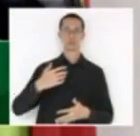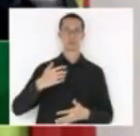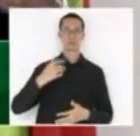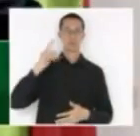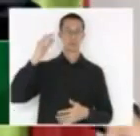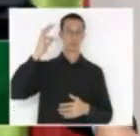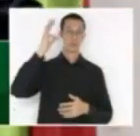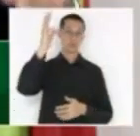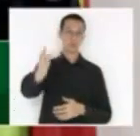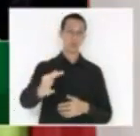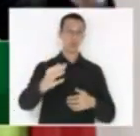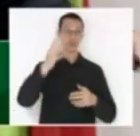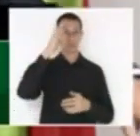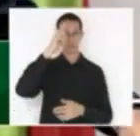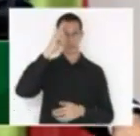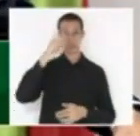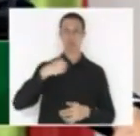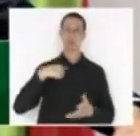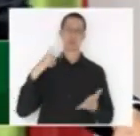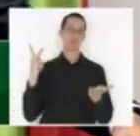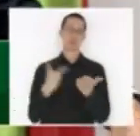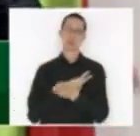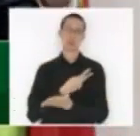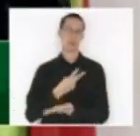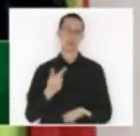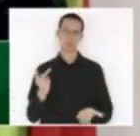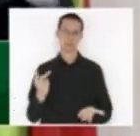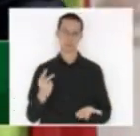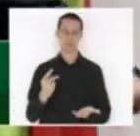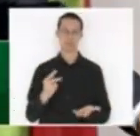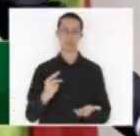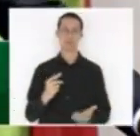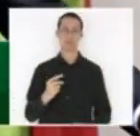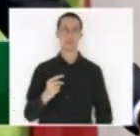João, errasse. João,